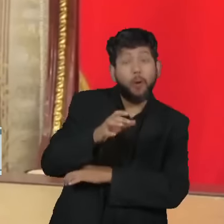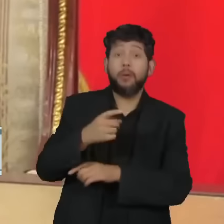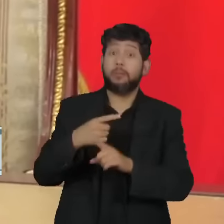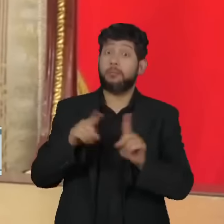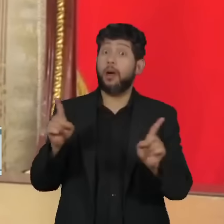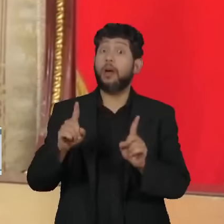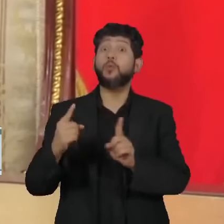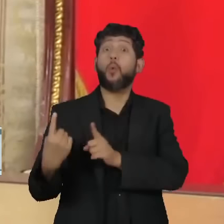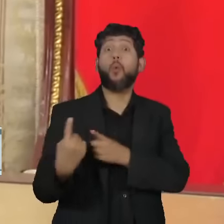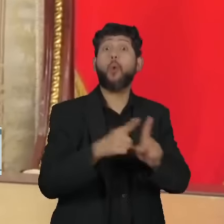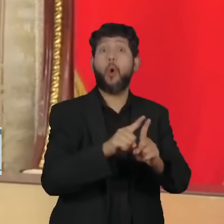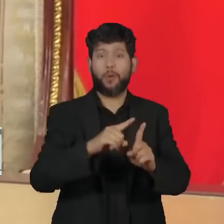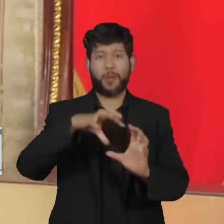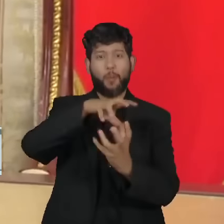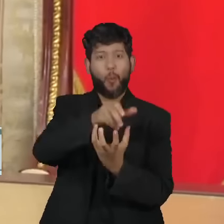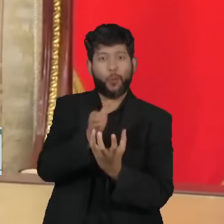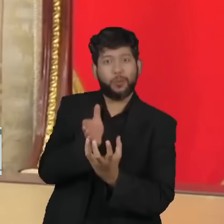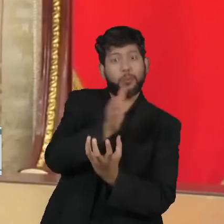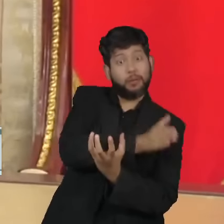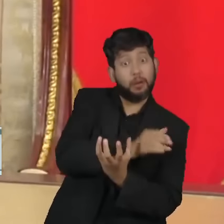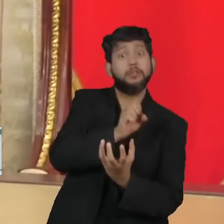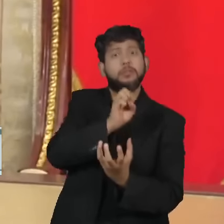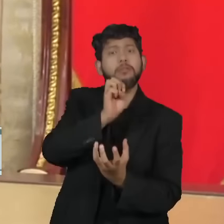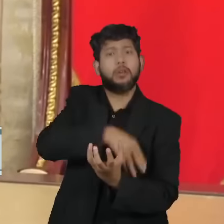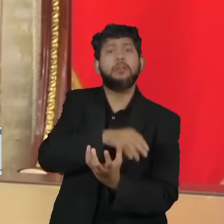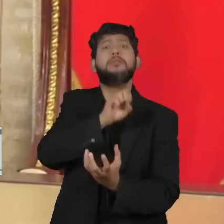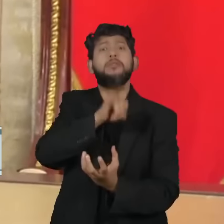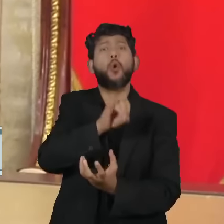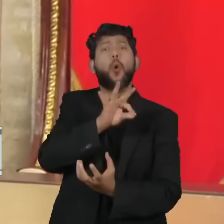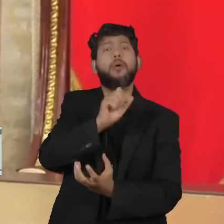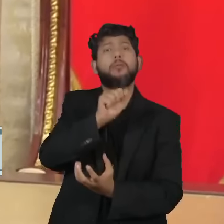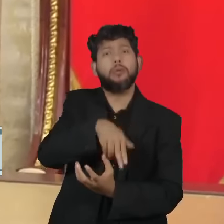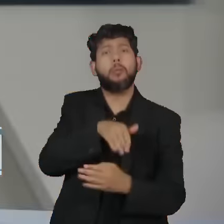o Ocidente será inevitável se as tropas da OTAN entrarem na Ucrânia.